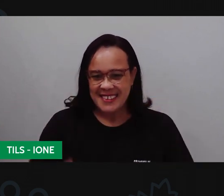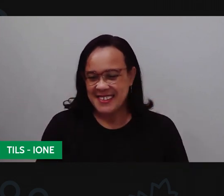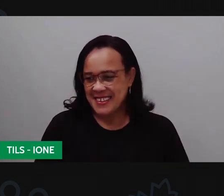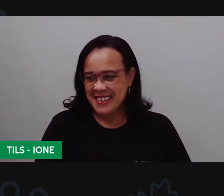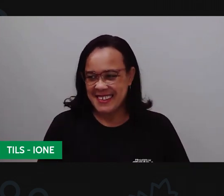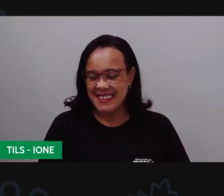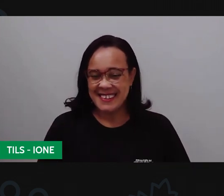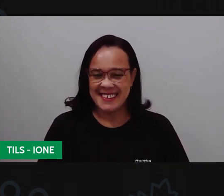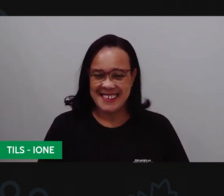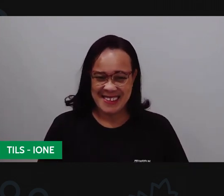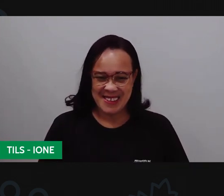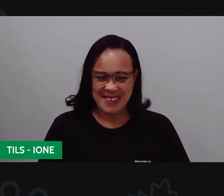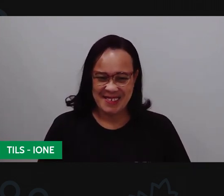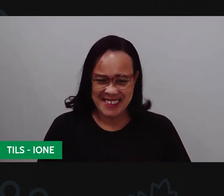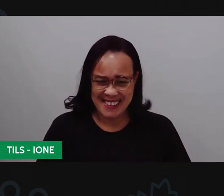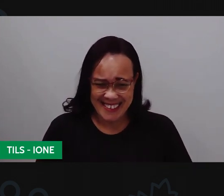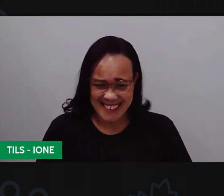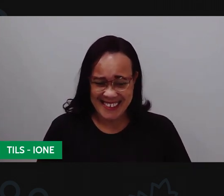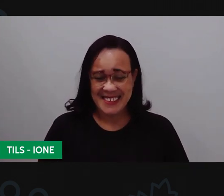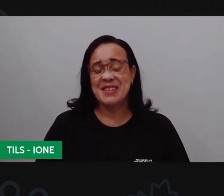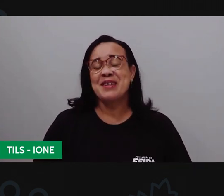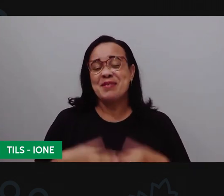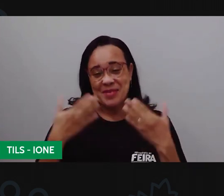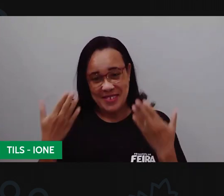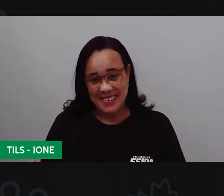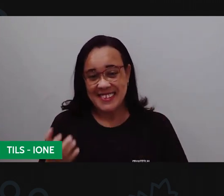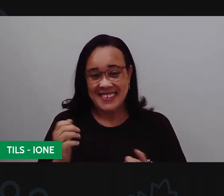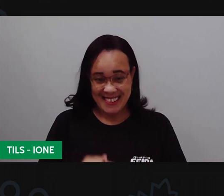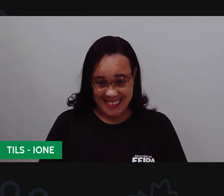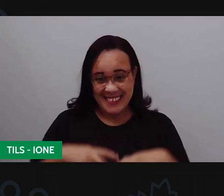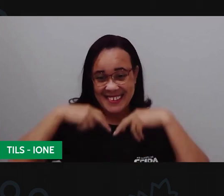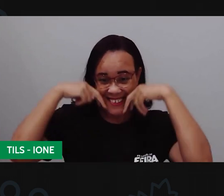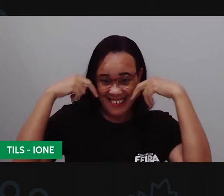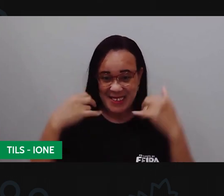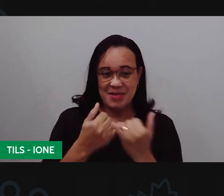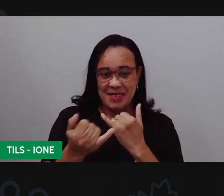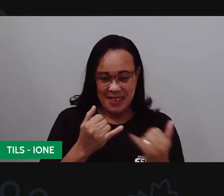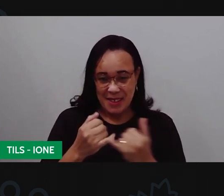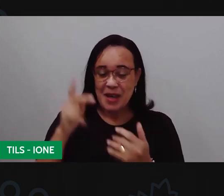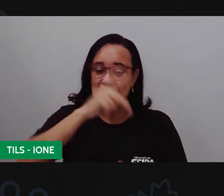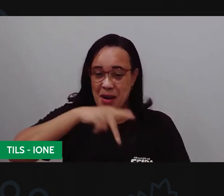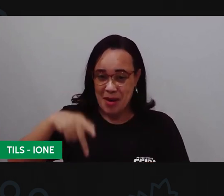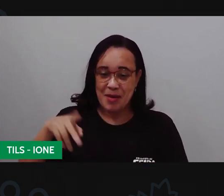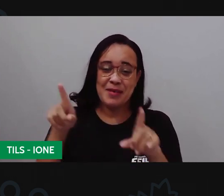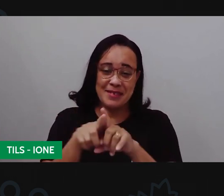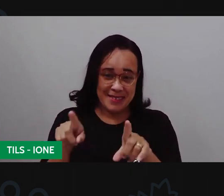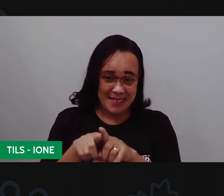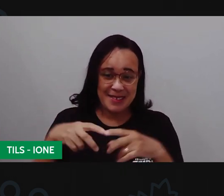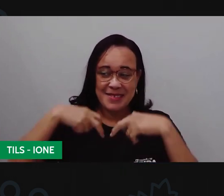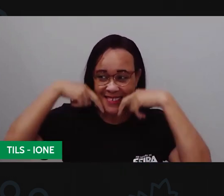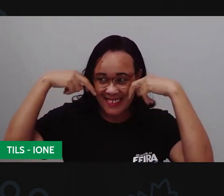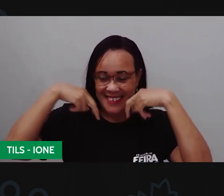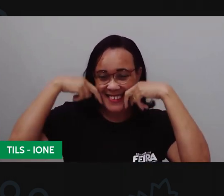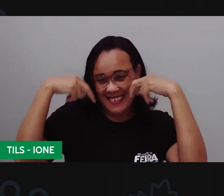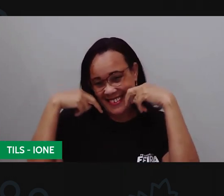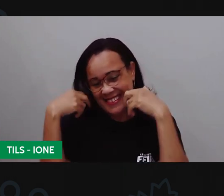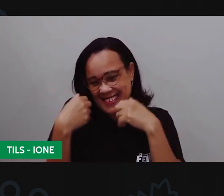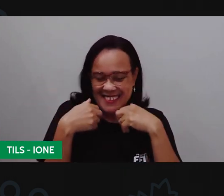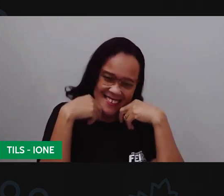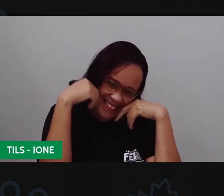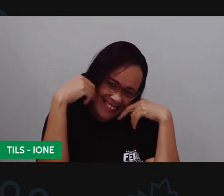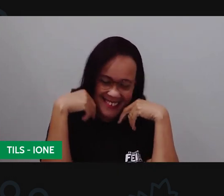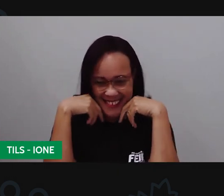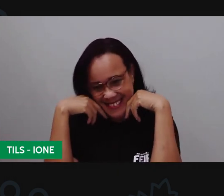Um pouquinho? Pois é, Ione, ela parece que ela é tímida. Ela também é tímida. Vocês repararam que eu sou muito tímida, né? Que eu fico muito acanhada, tenho